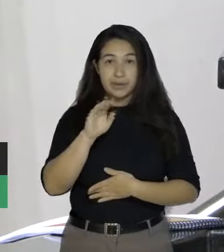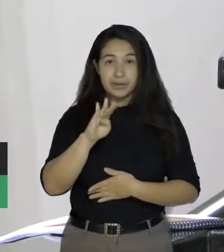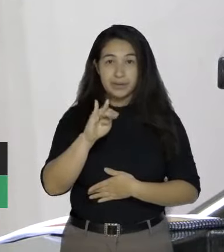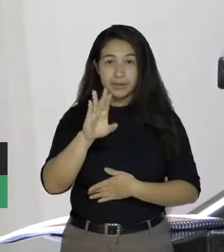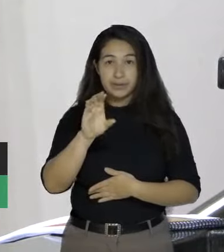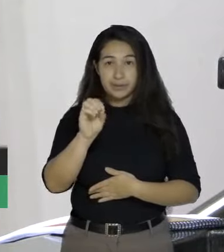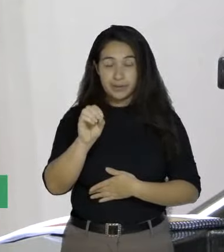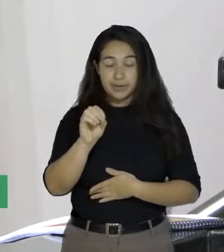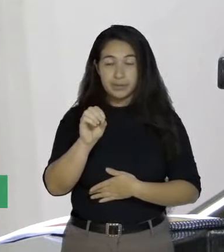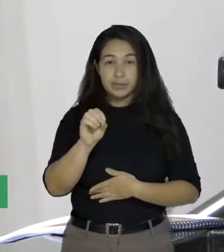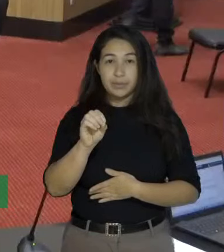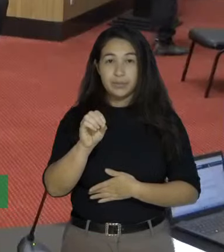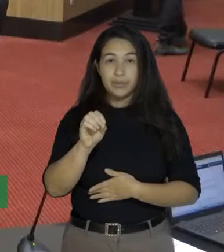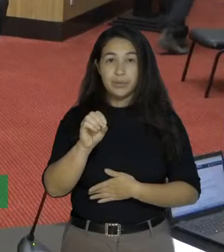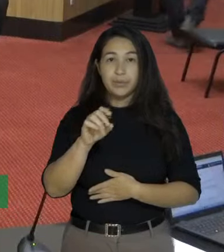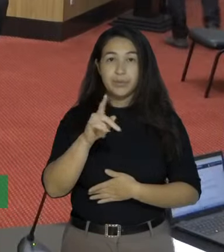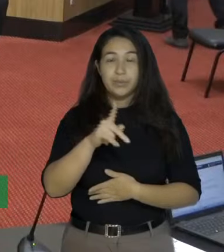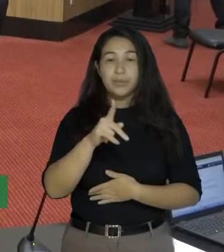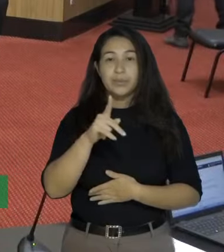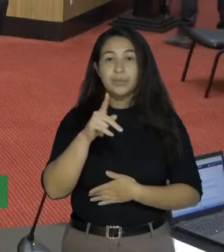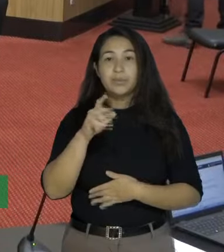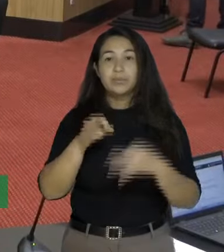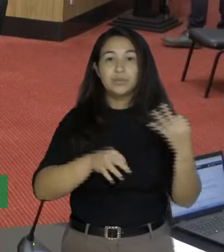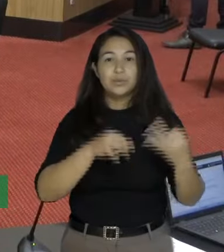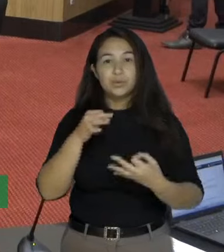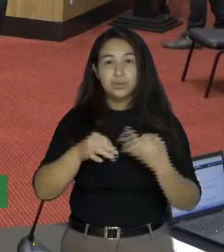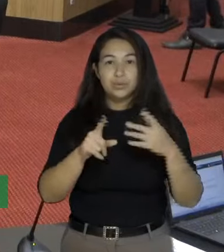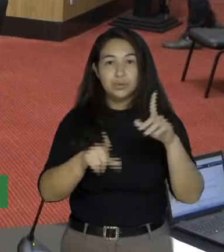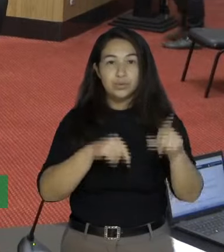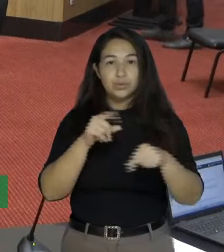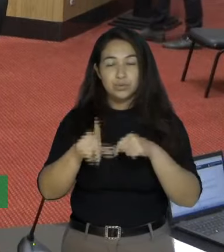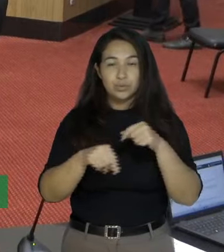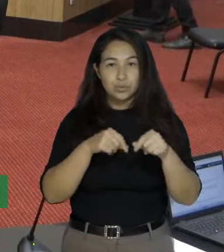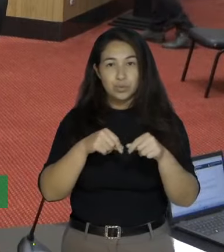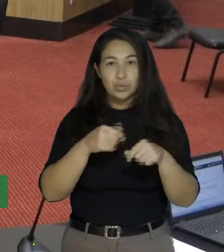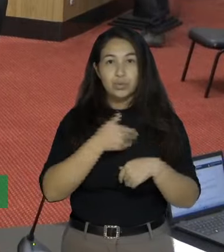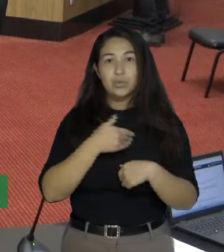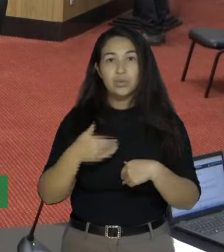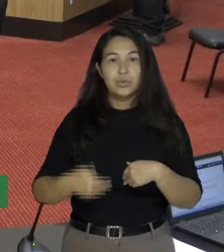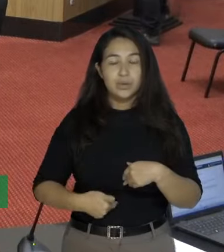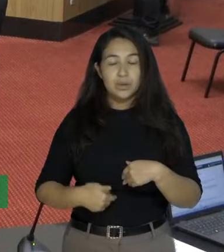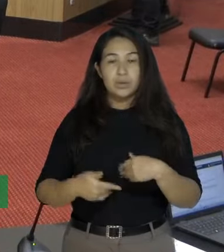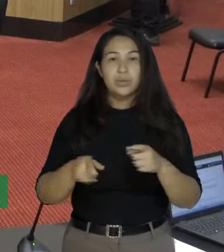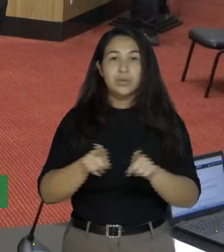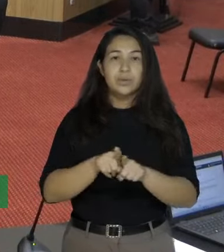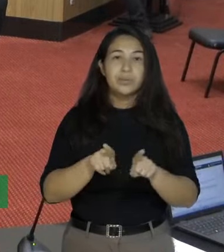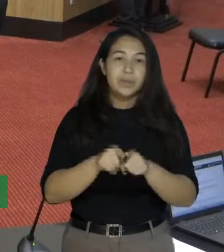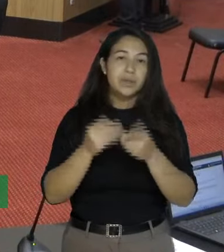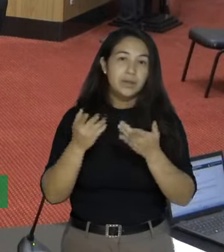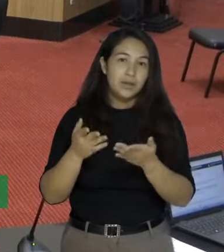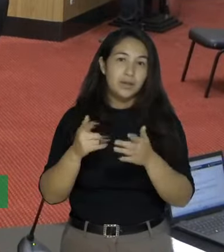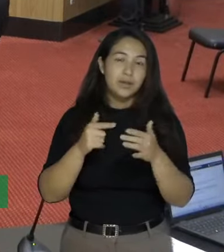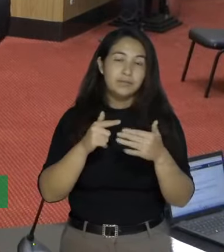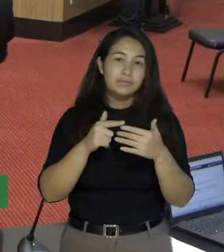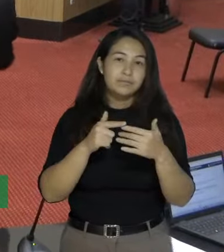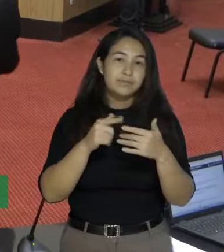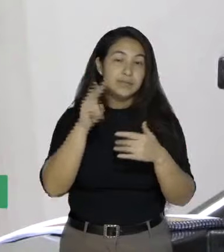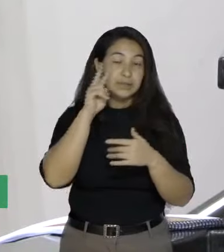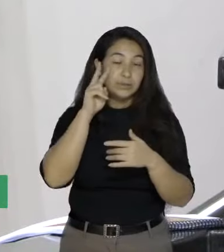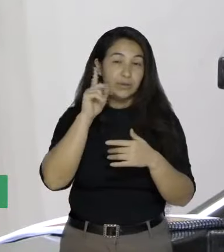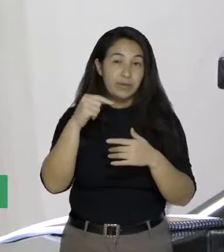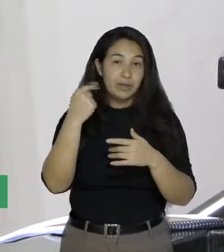Procurador Geral de Justiça eleito e nomeado pelo seu Governador que vai ser empossado na próxima segunda-feira